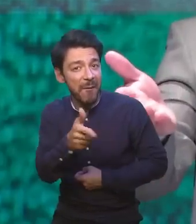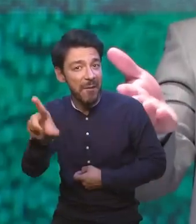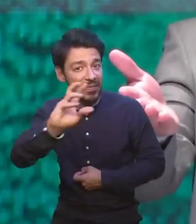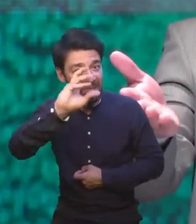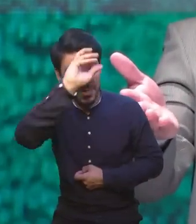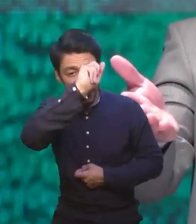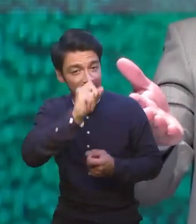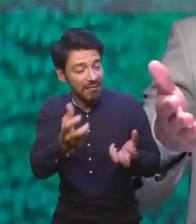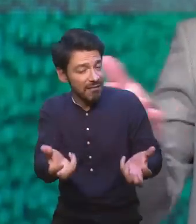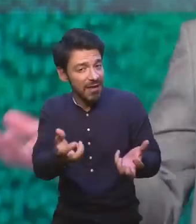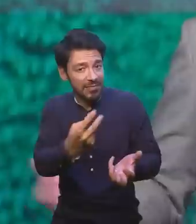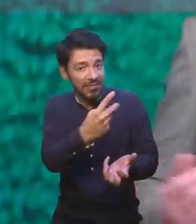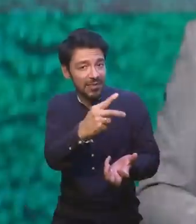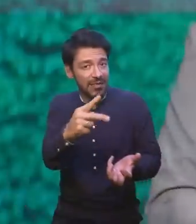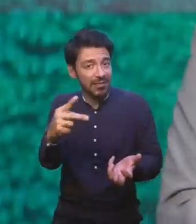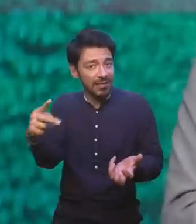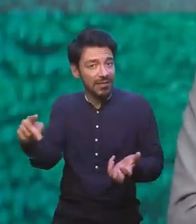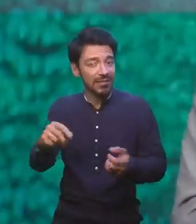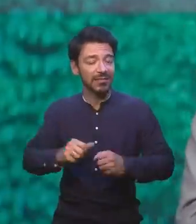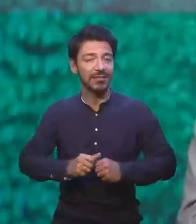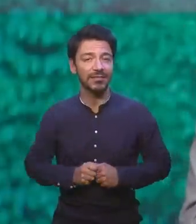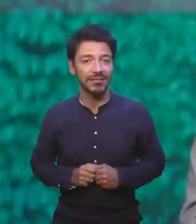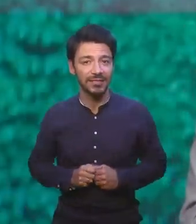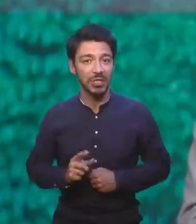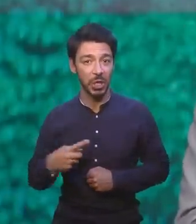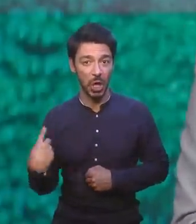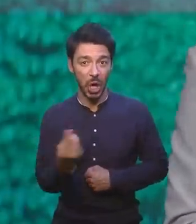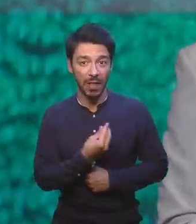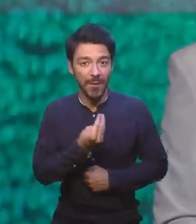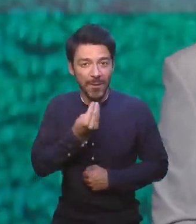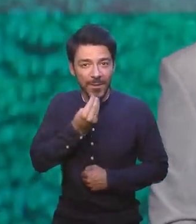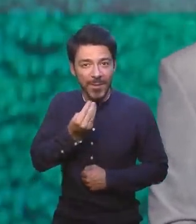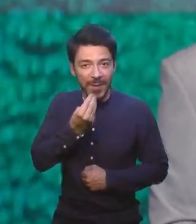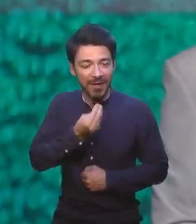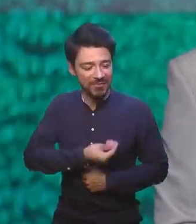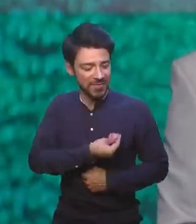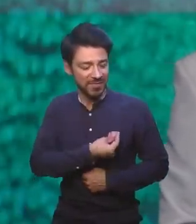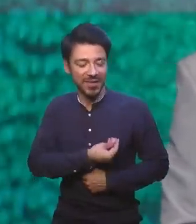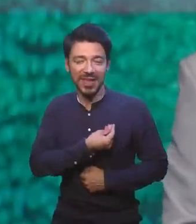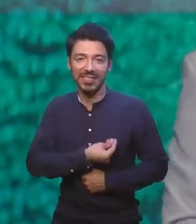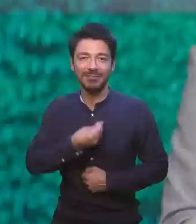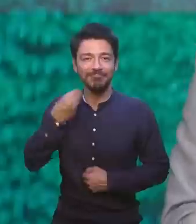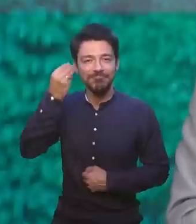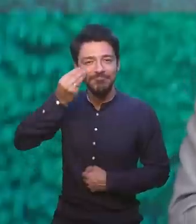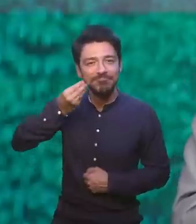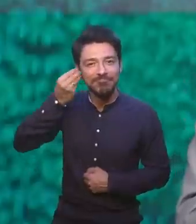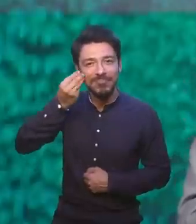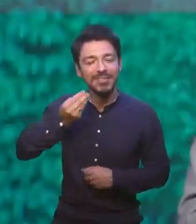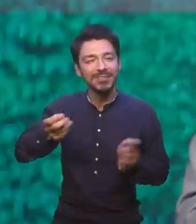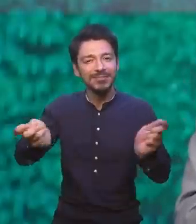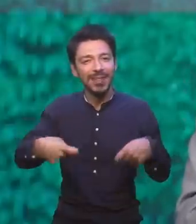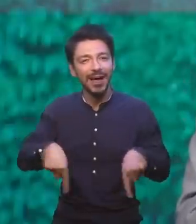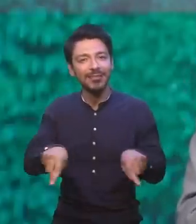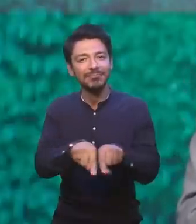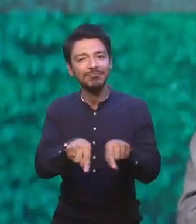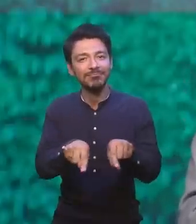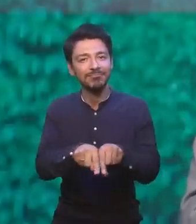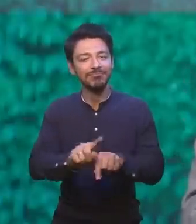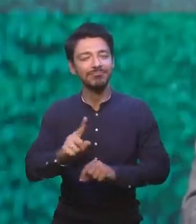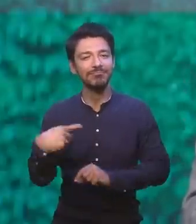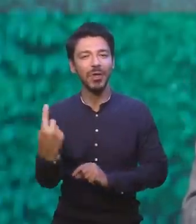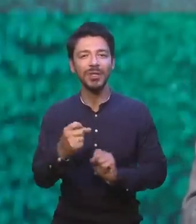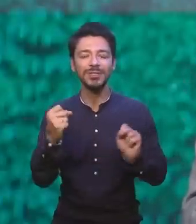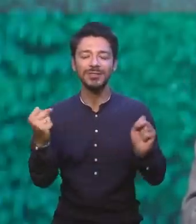na vanguarda e que nós temos a oportunidade de desfrutar a convivência ou ter acesso ao exemplo para que possamos modificar.